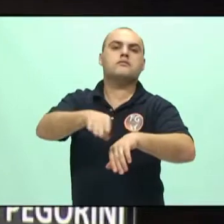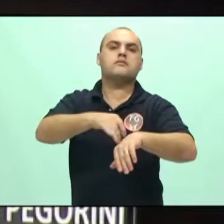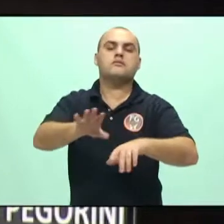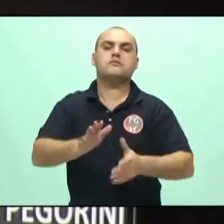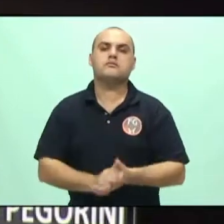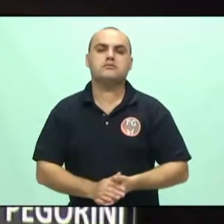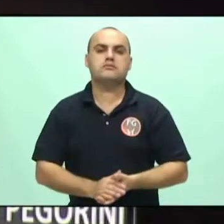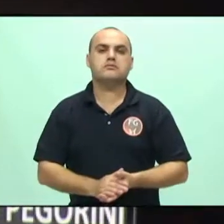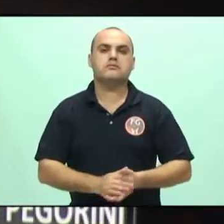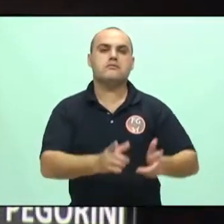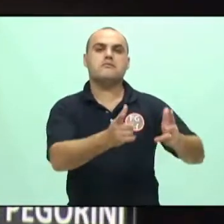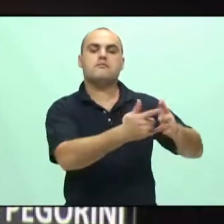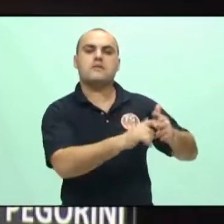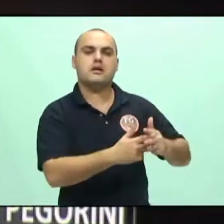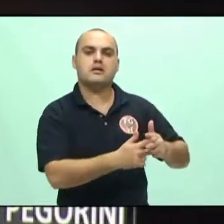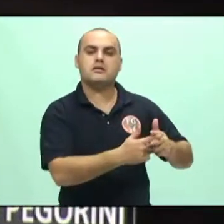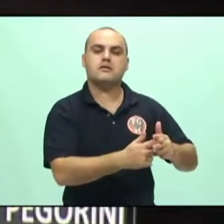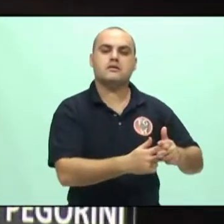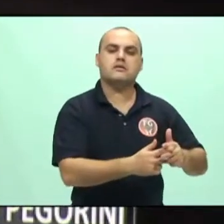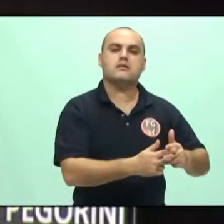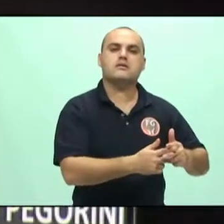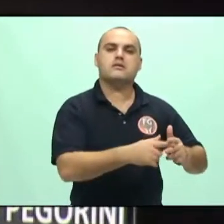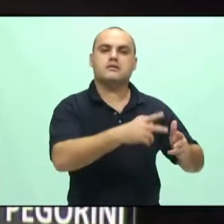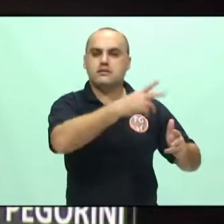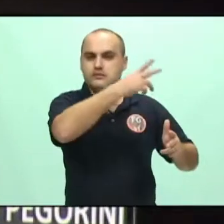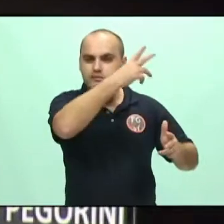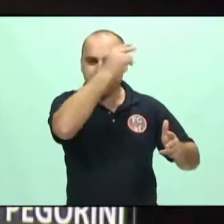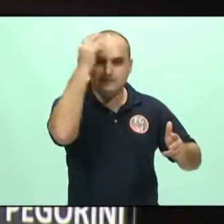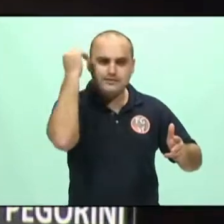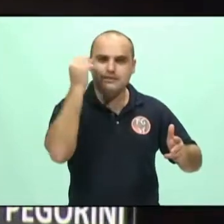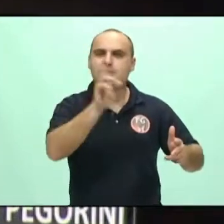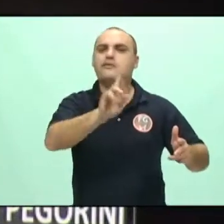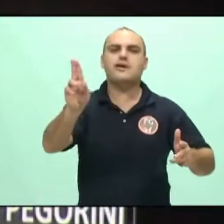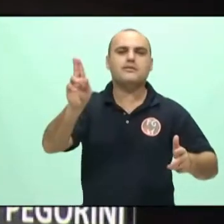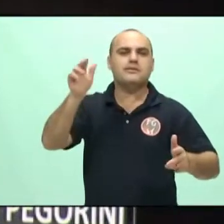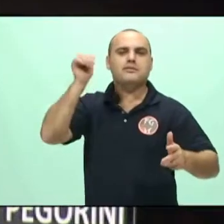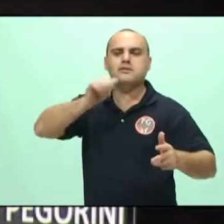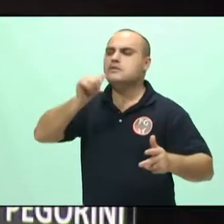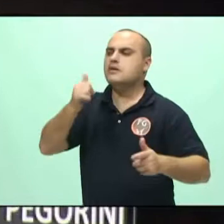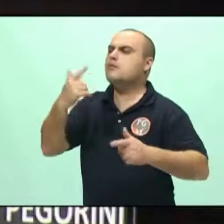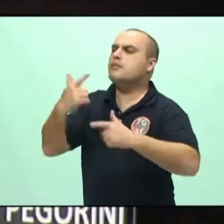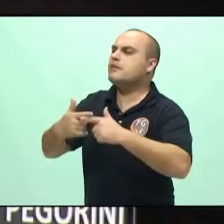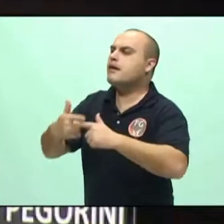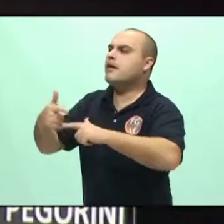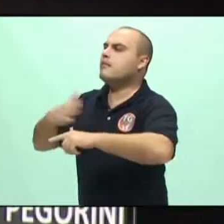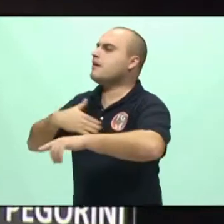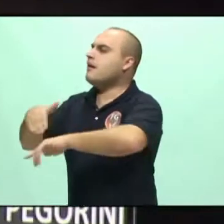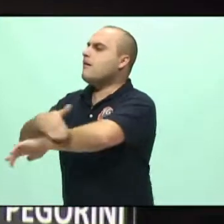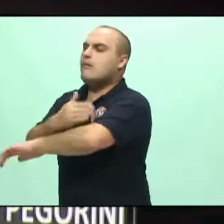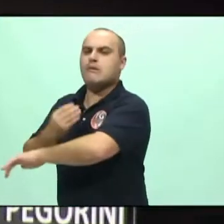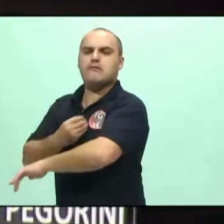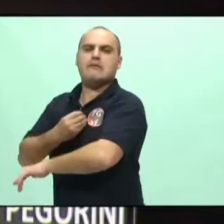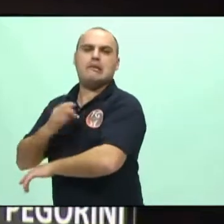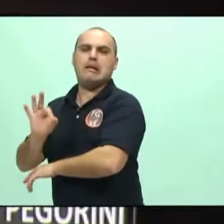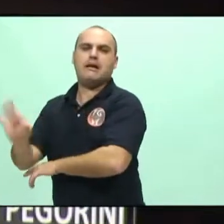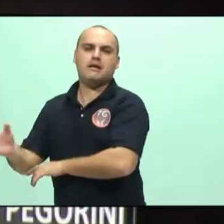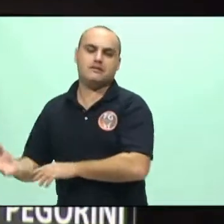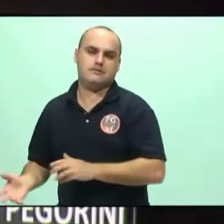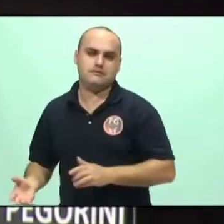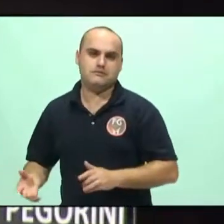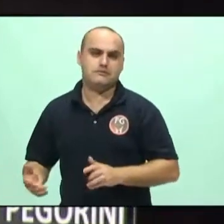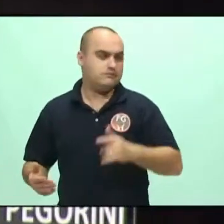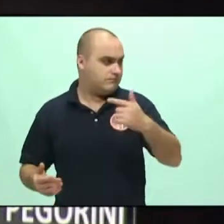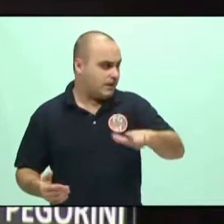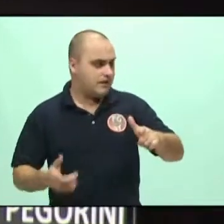da prefeitura qual é a música Porque você não passa lá e assim tem que ser alguns que passam lá para ver o problema para